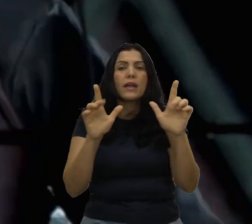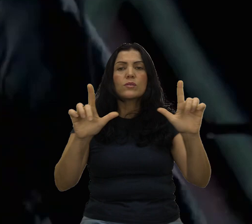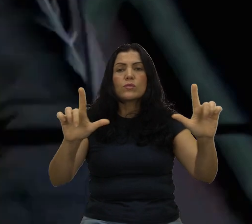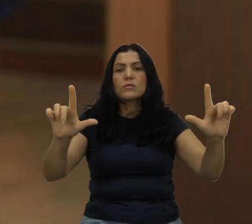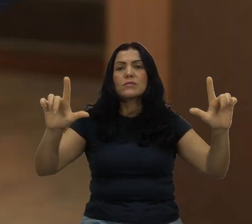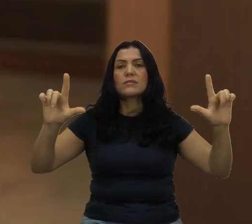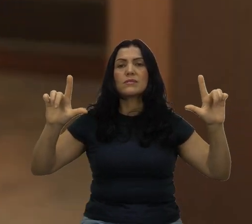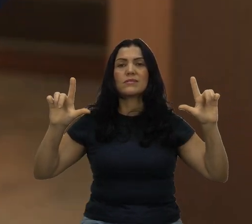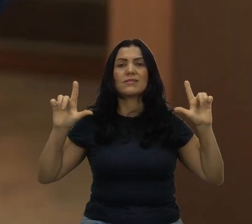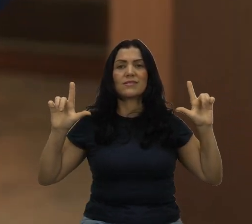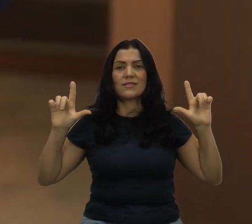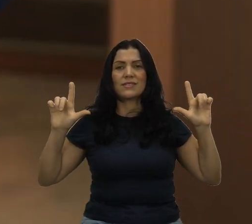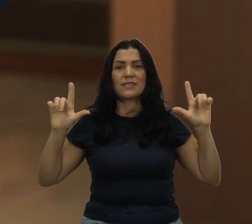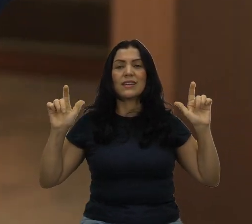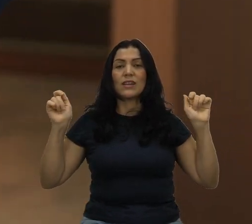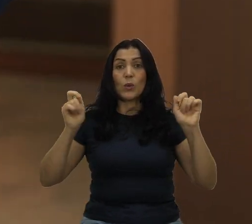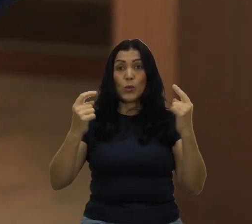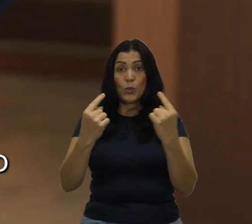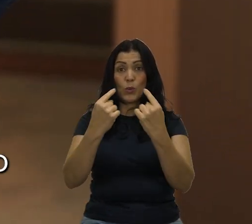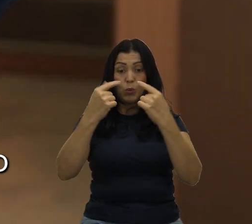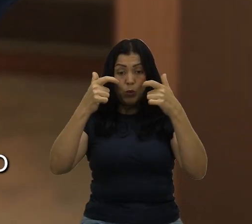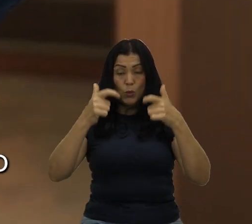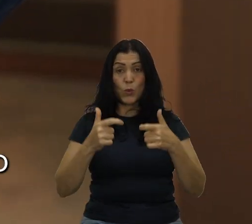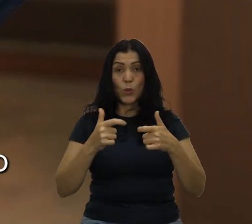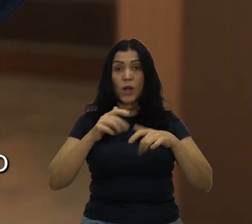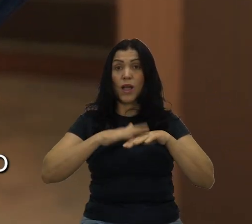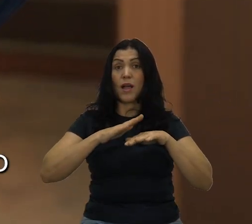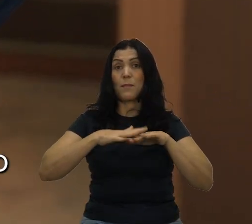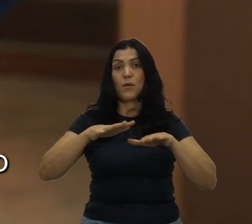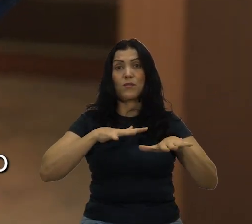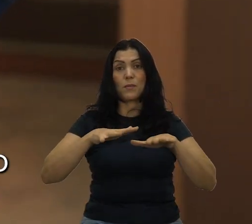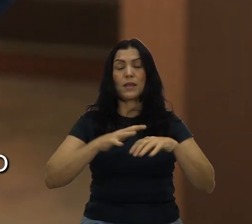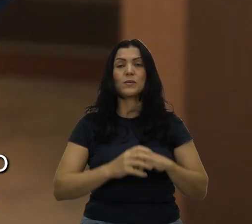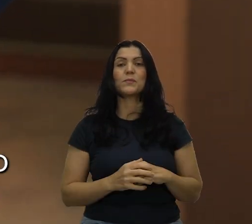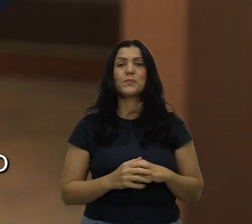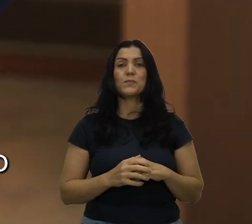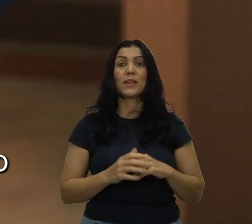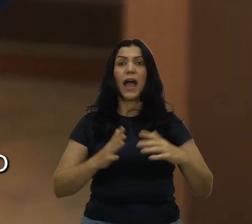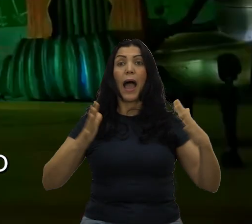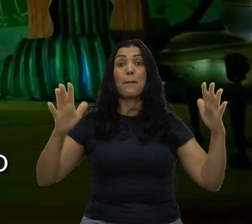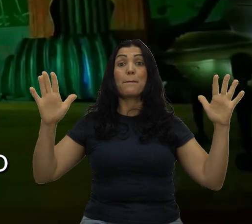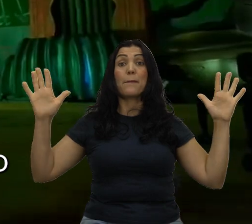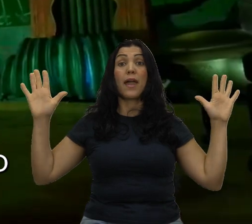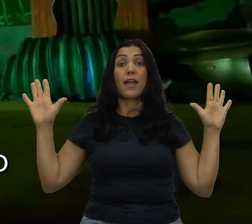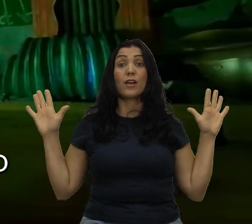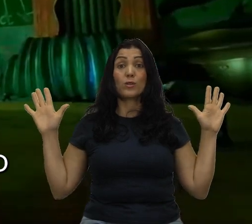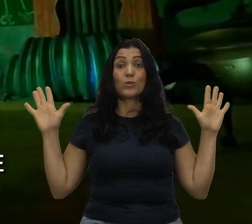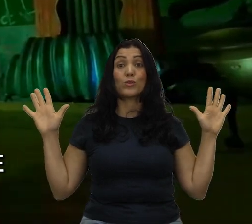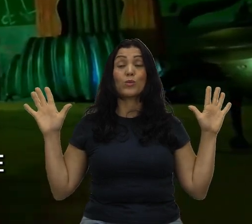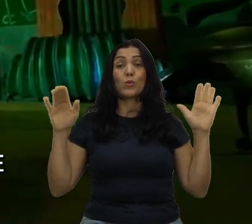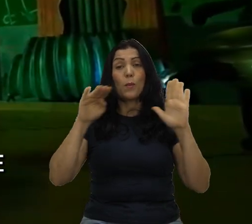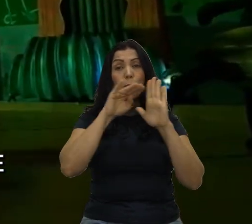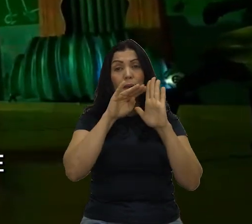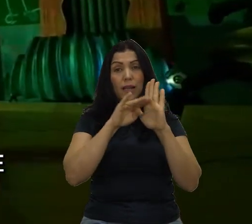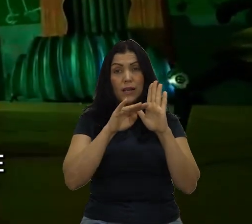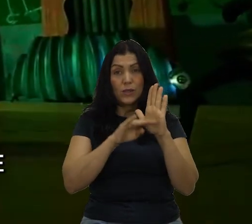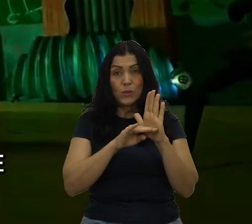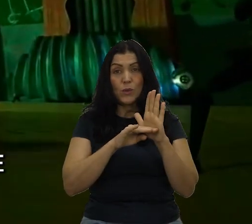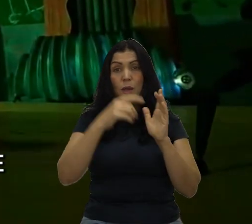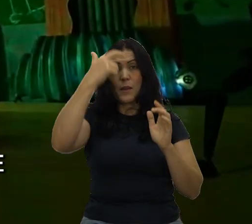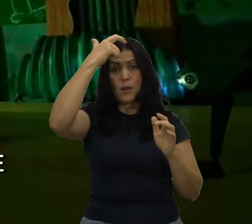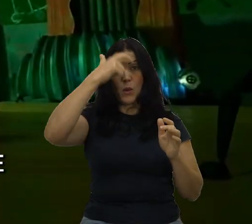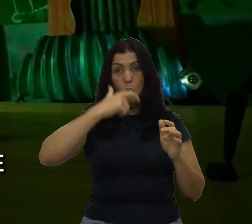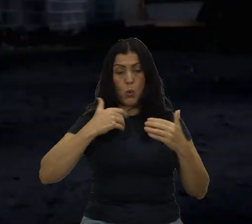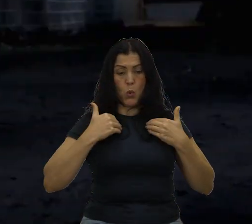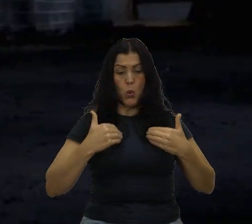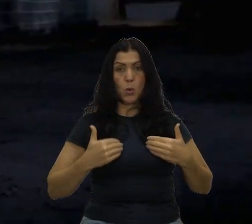pouco aberto para aparecer o cenário, situando o lugar da ação para o espectador. O plano aberto, que enquadra o personagem